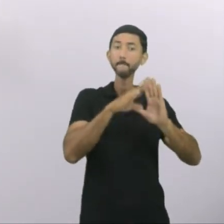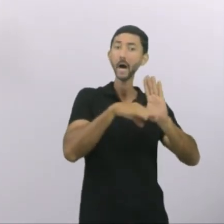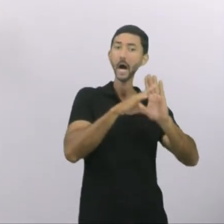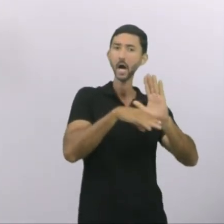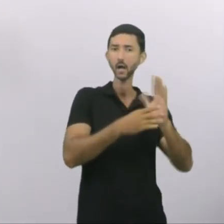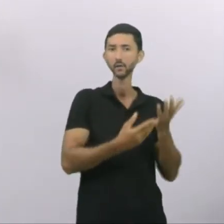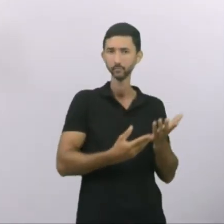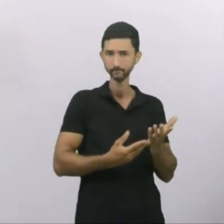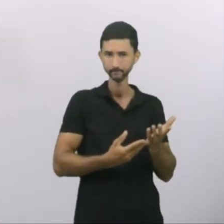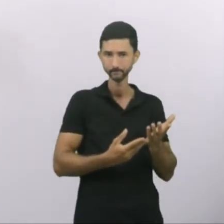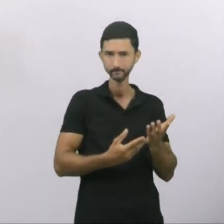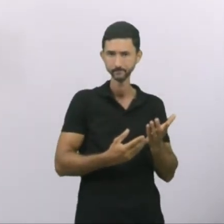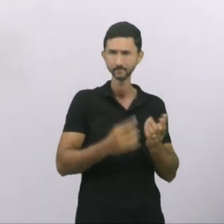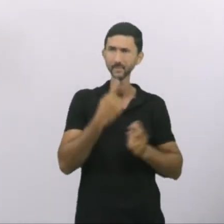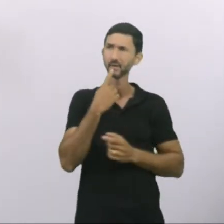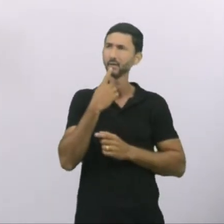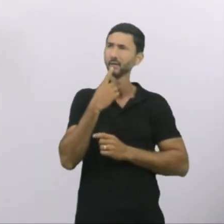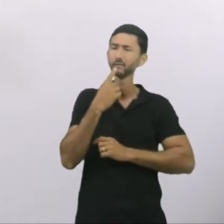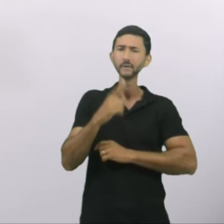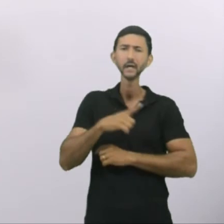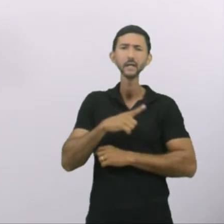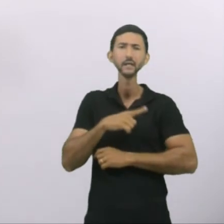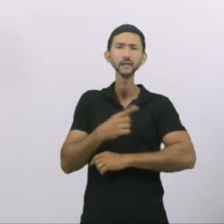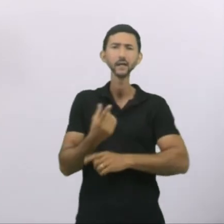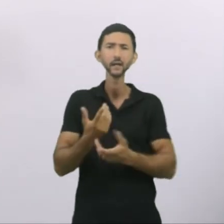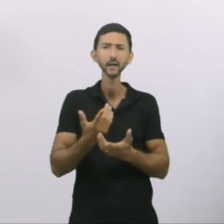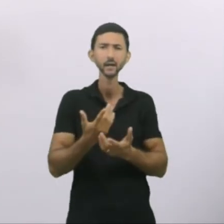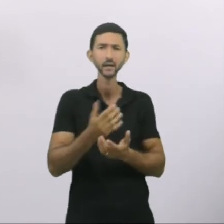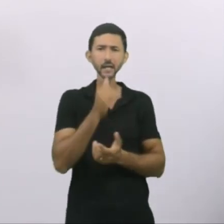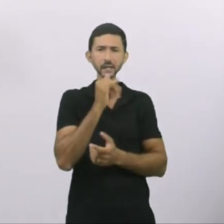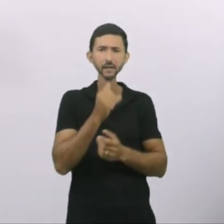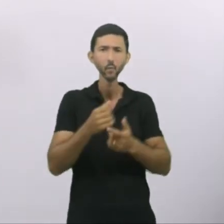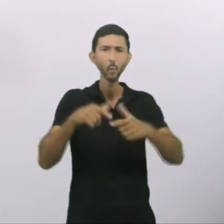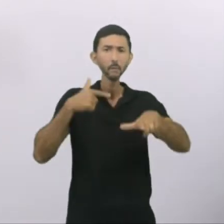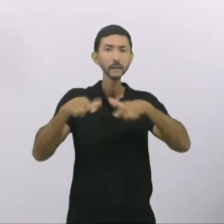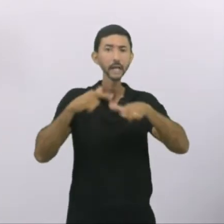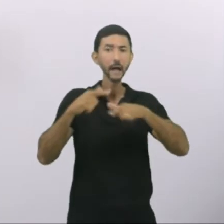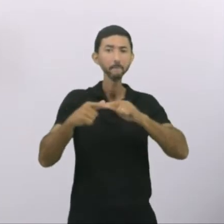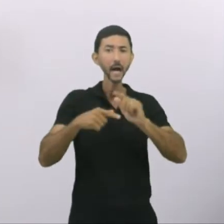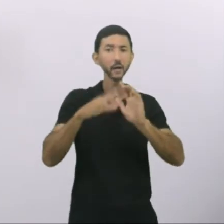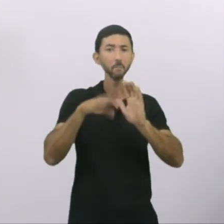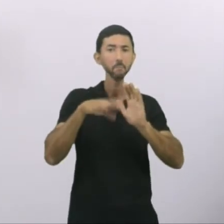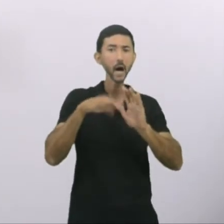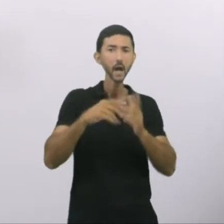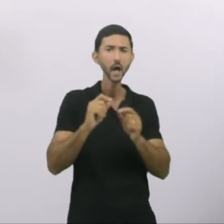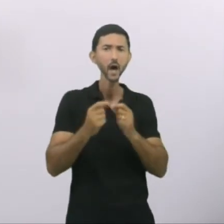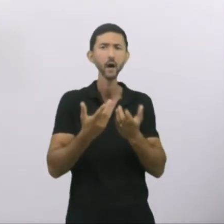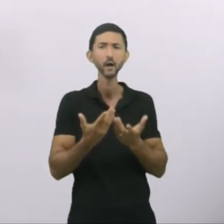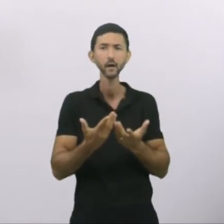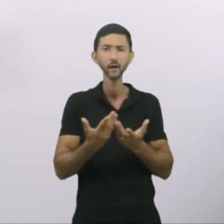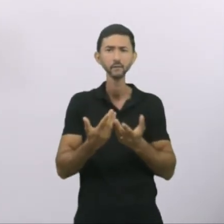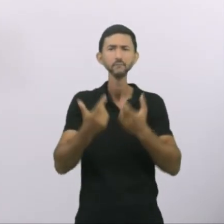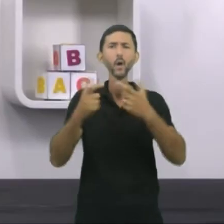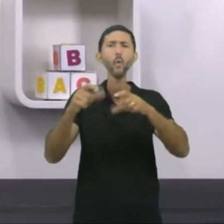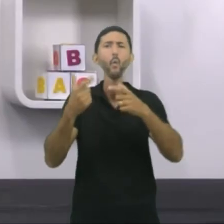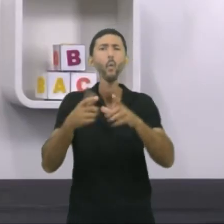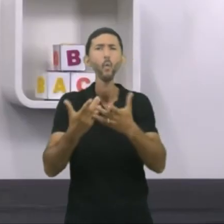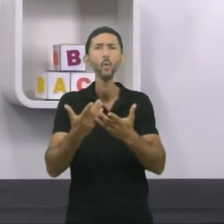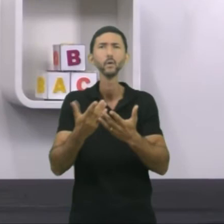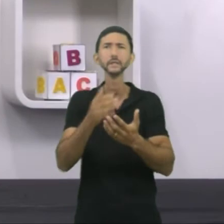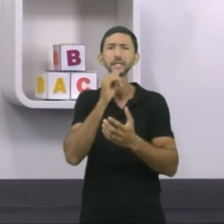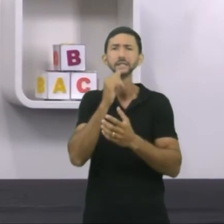barato? Onde é que eu posso ter uma mão de obra mais barata? Onde é que eu posso